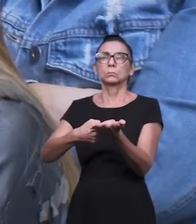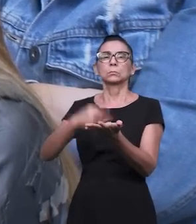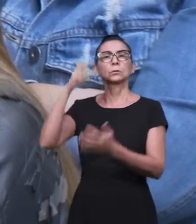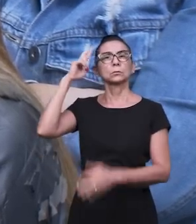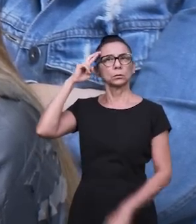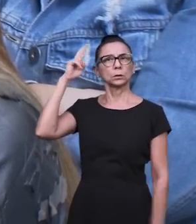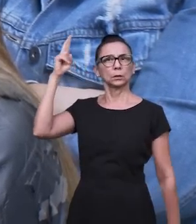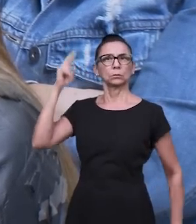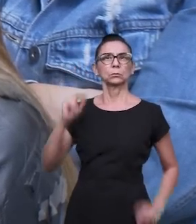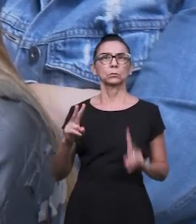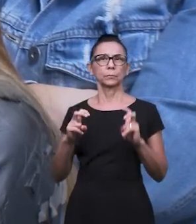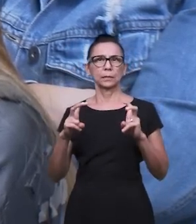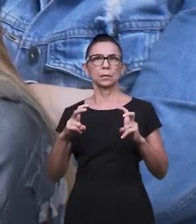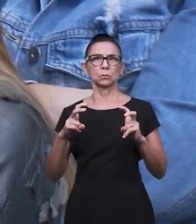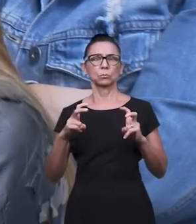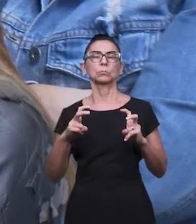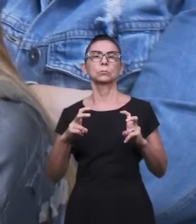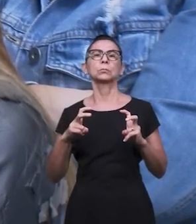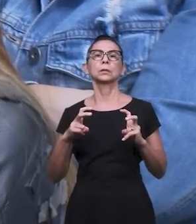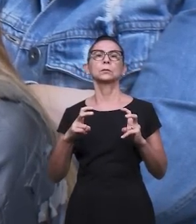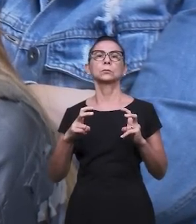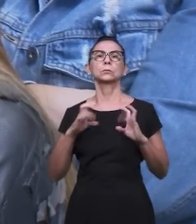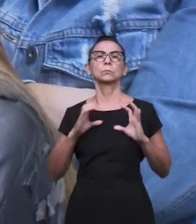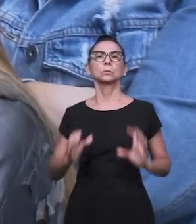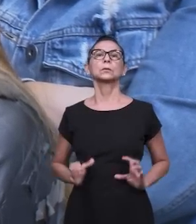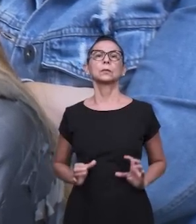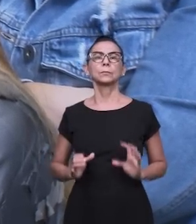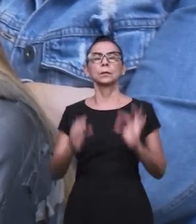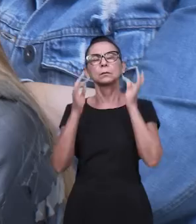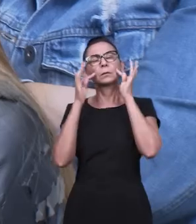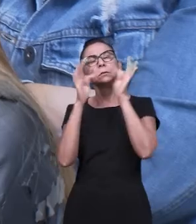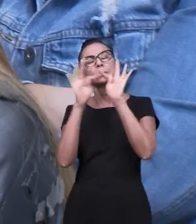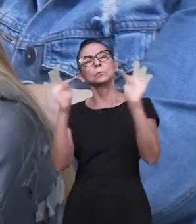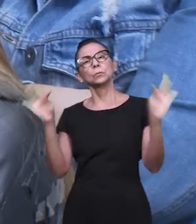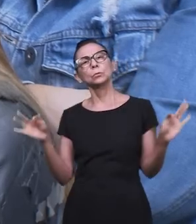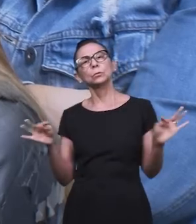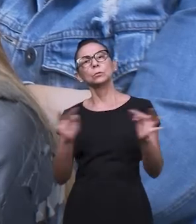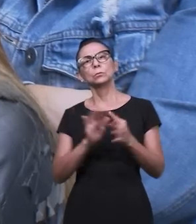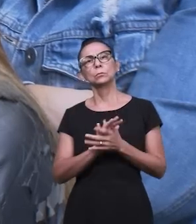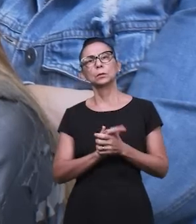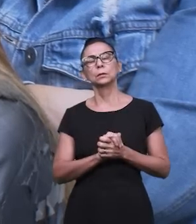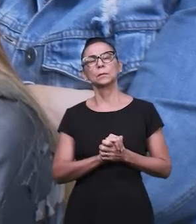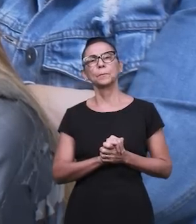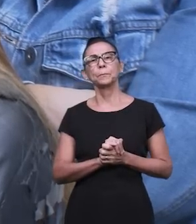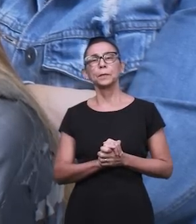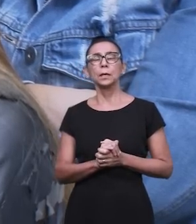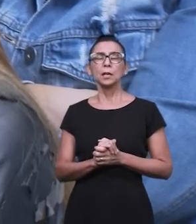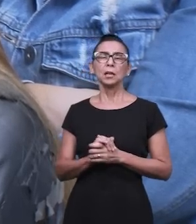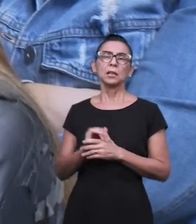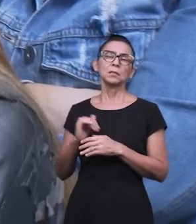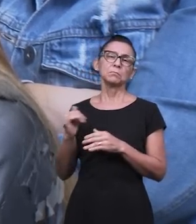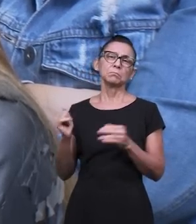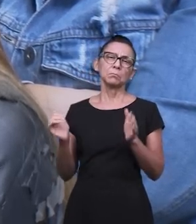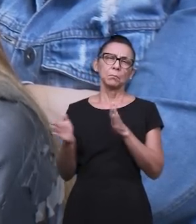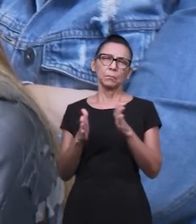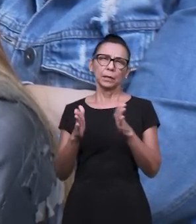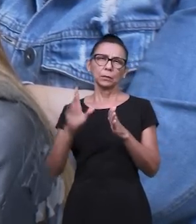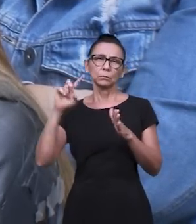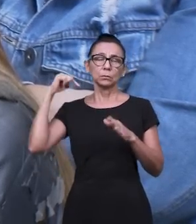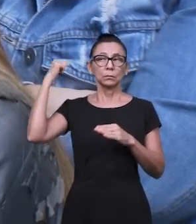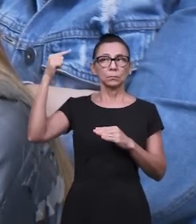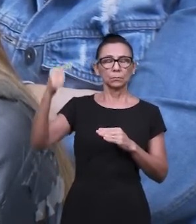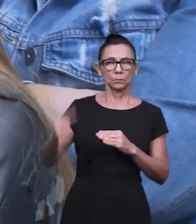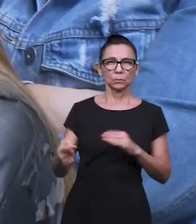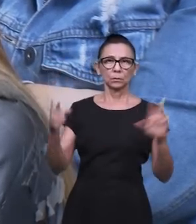este assunto. E passado uma semana, eu reuni ali com meus amigos sobre outro trabalho que iríamos fazer